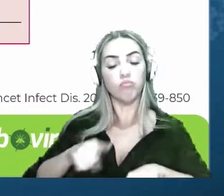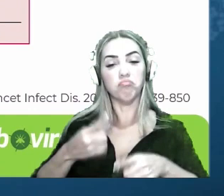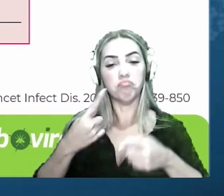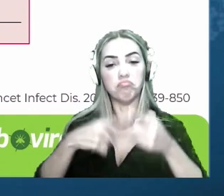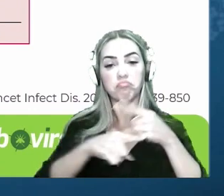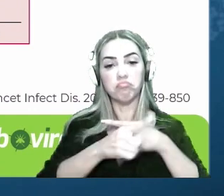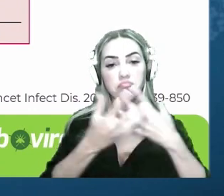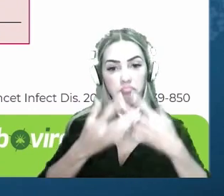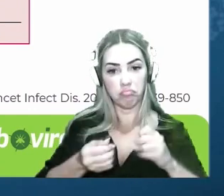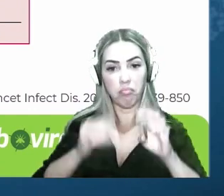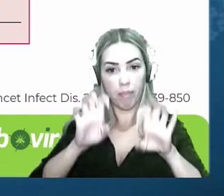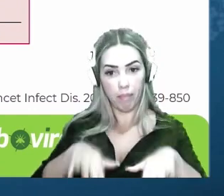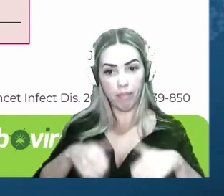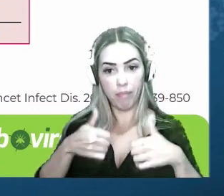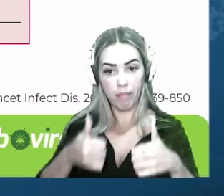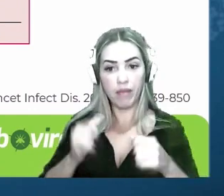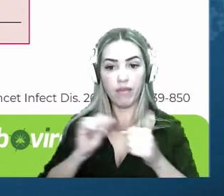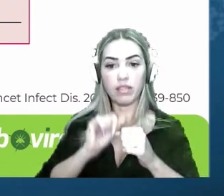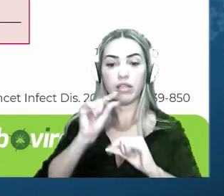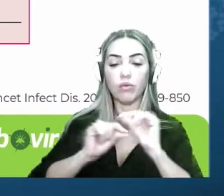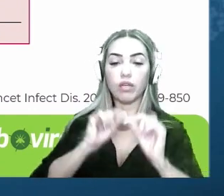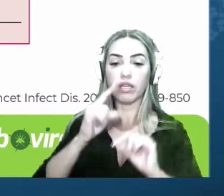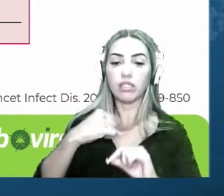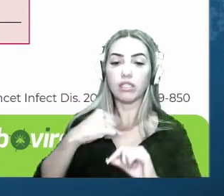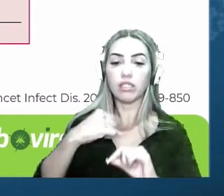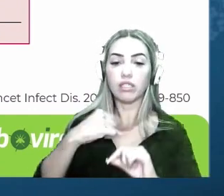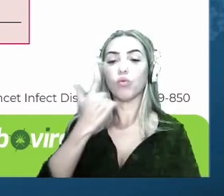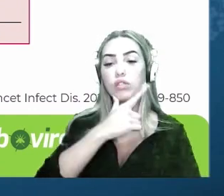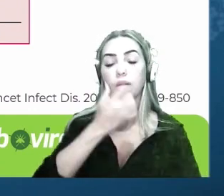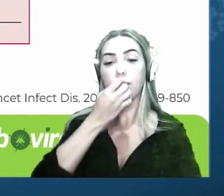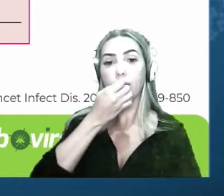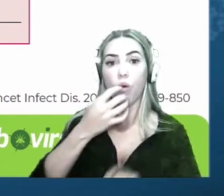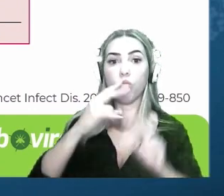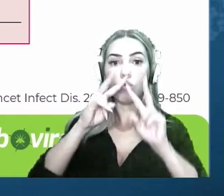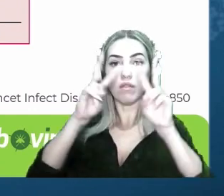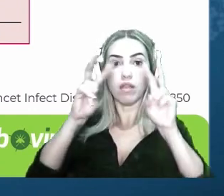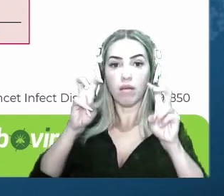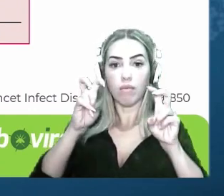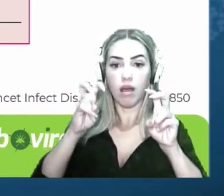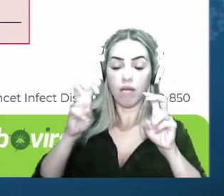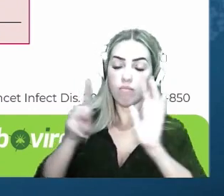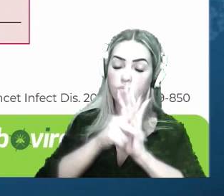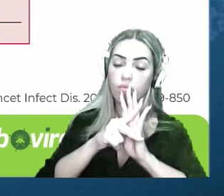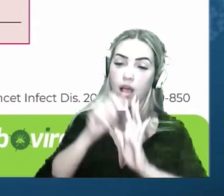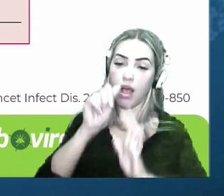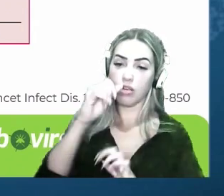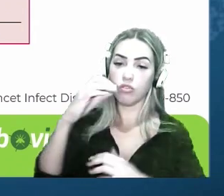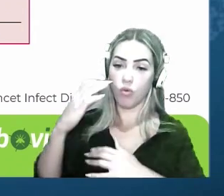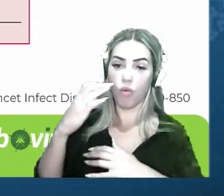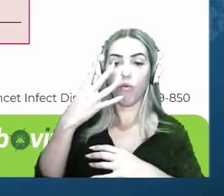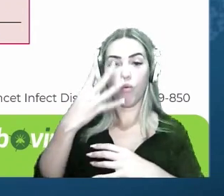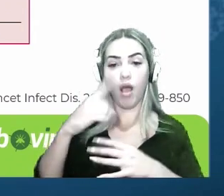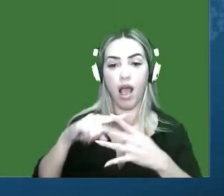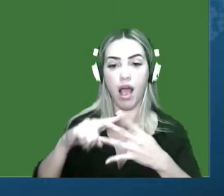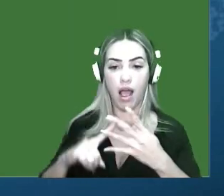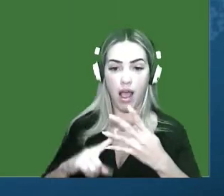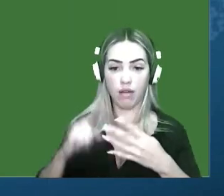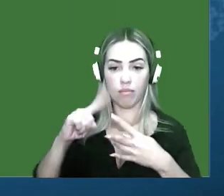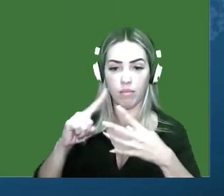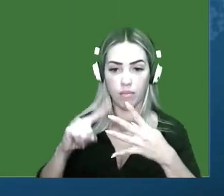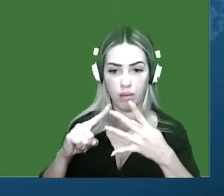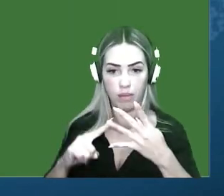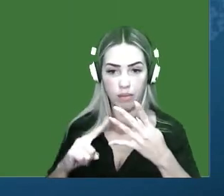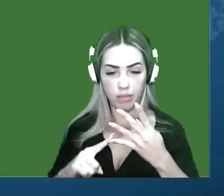inoculadas, fazendo com que a gente gere bons títulos, né, de anticorpos para os 4 sorotipos. Com esses